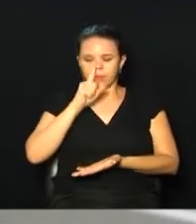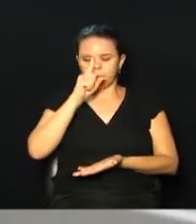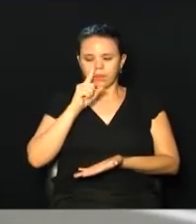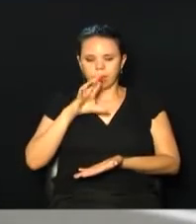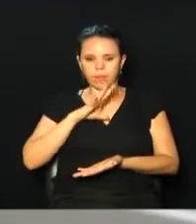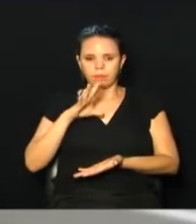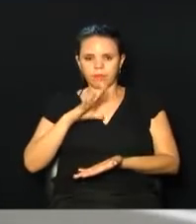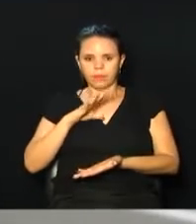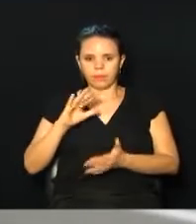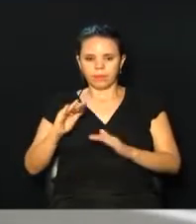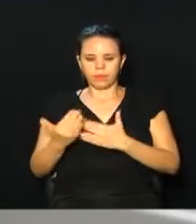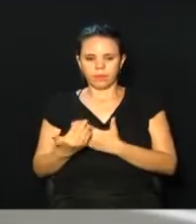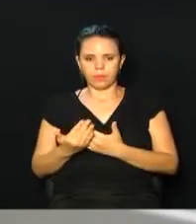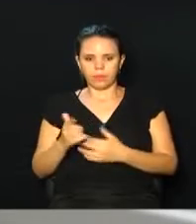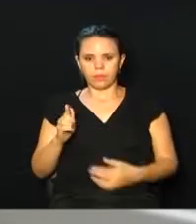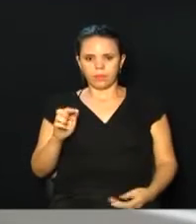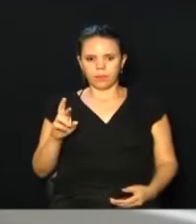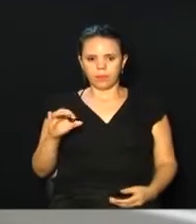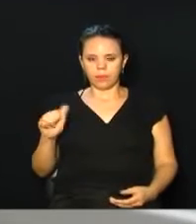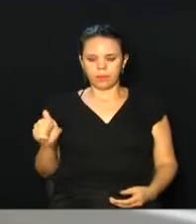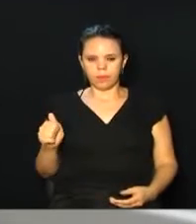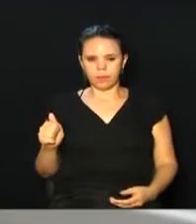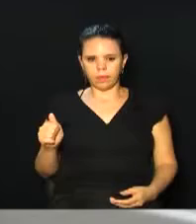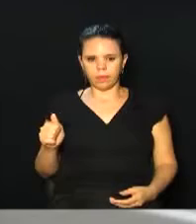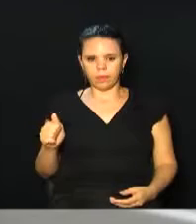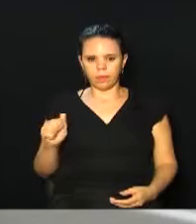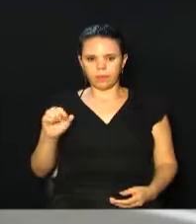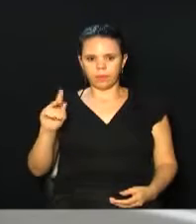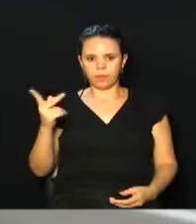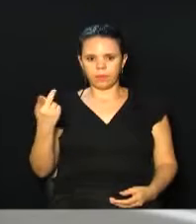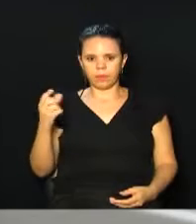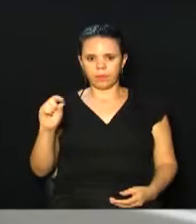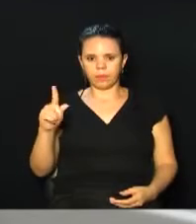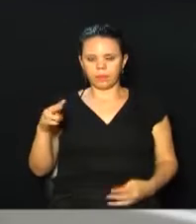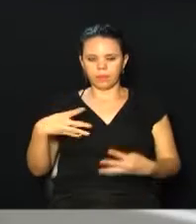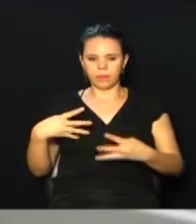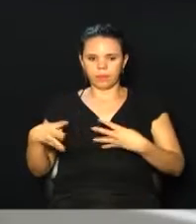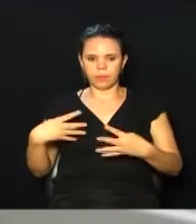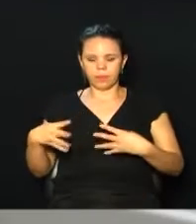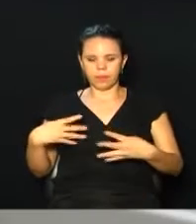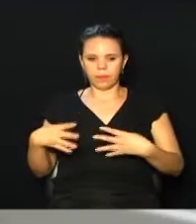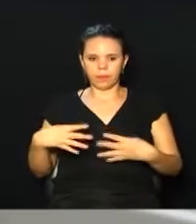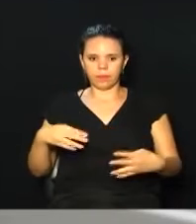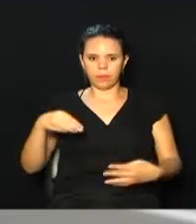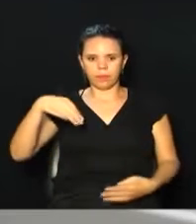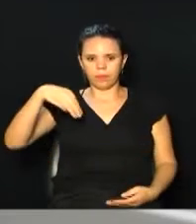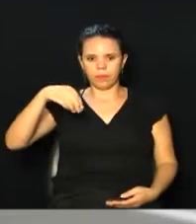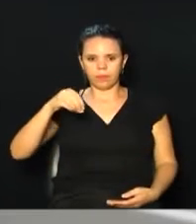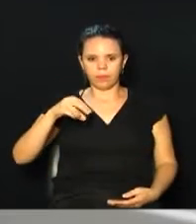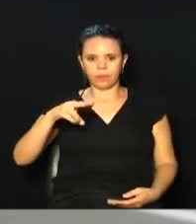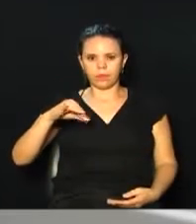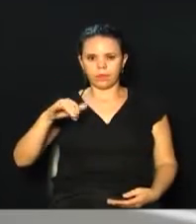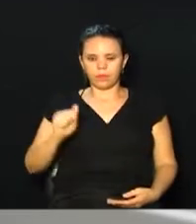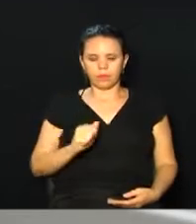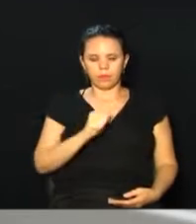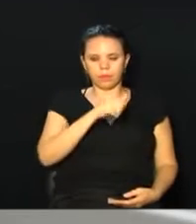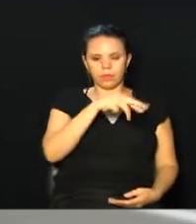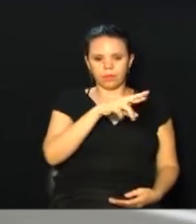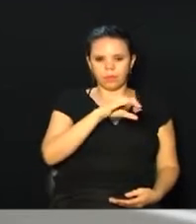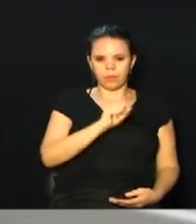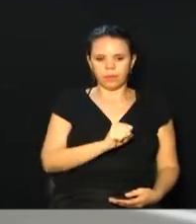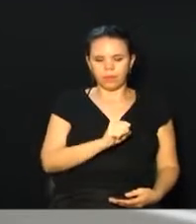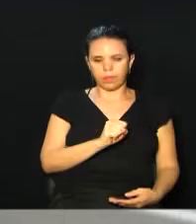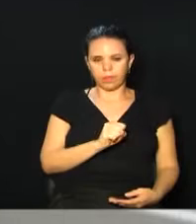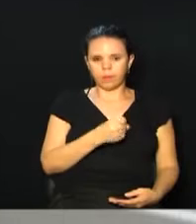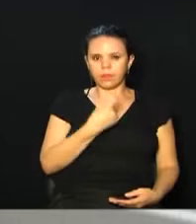o Vale das Garças, Vila Holândia, lá em Barão Geraldo, Jardim Santa Mônica, São Marcos, Campineiro, o